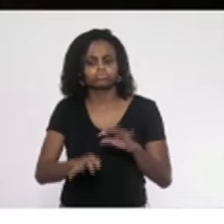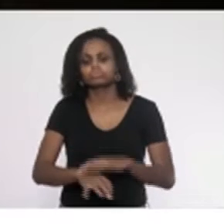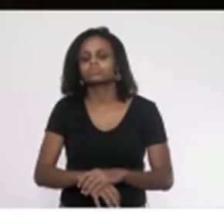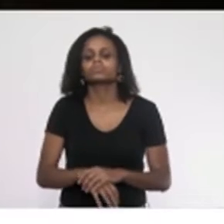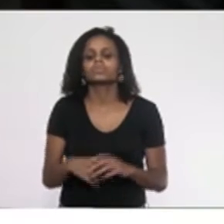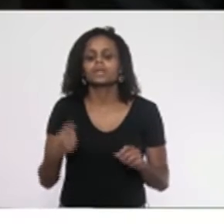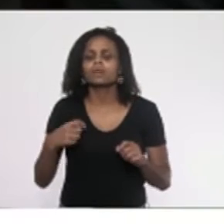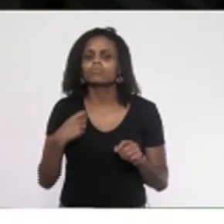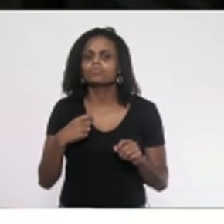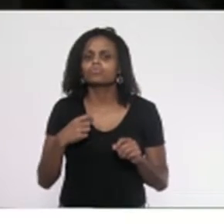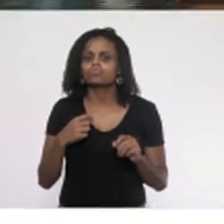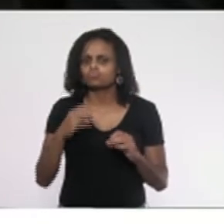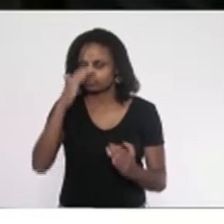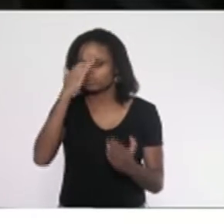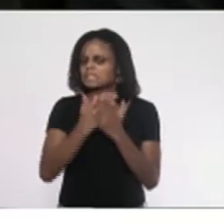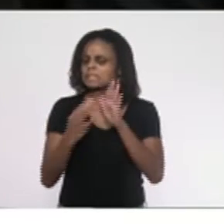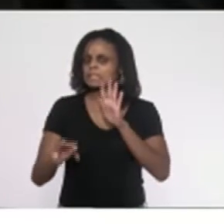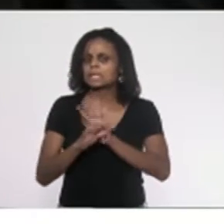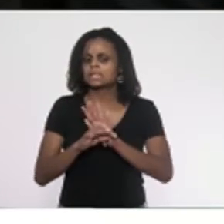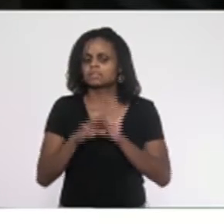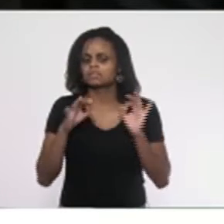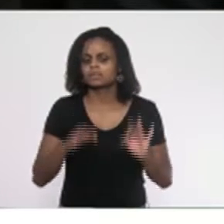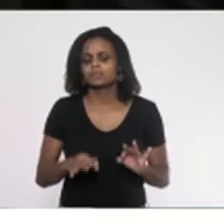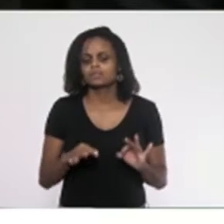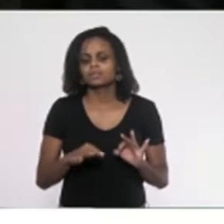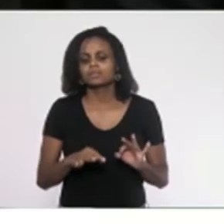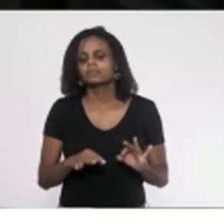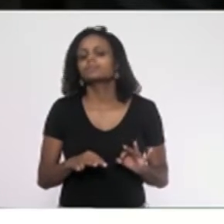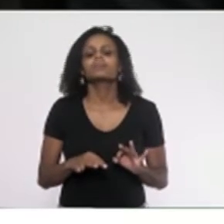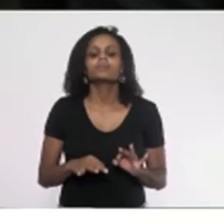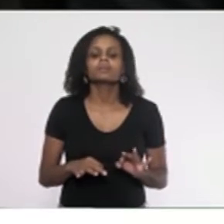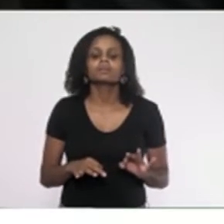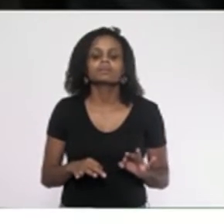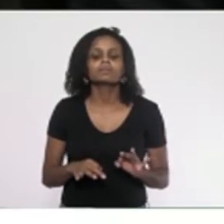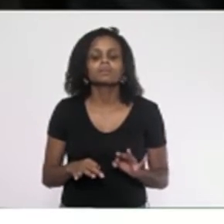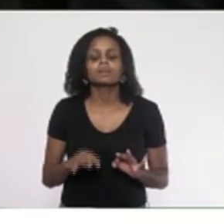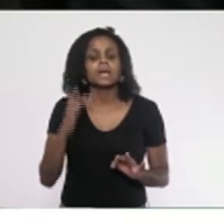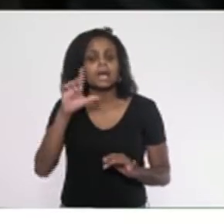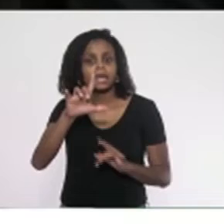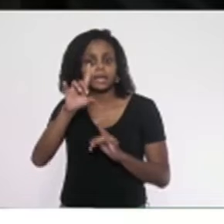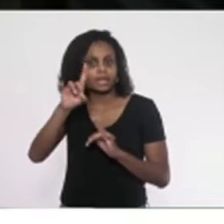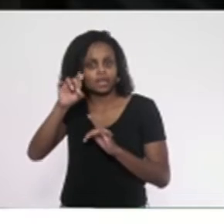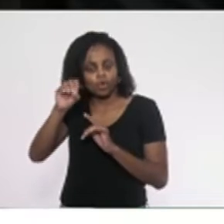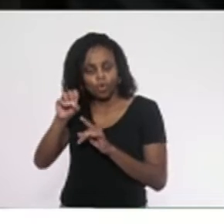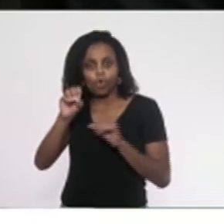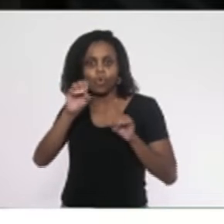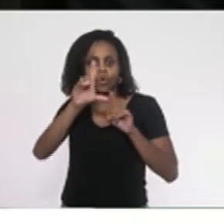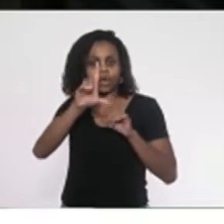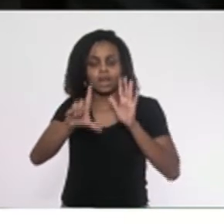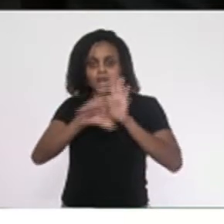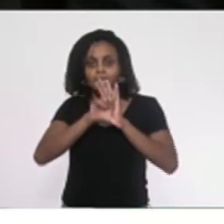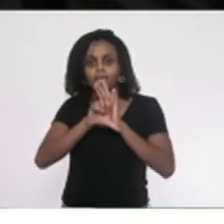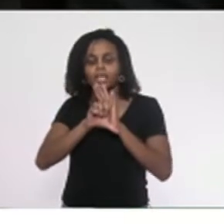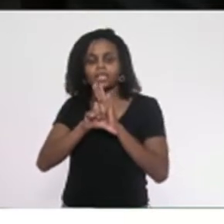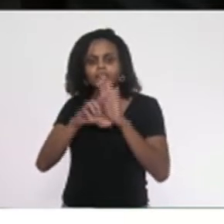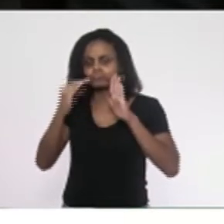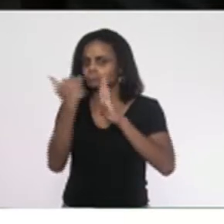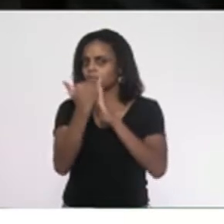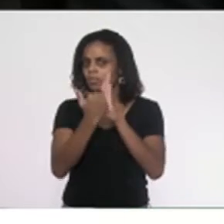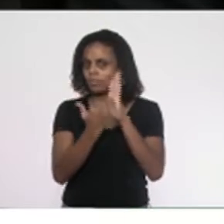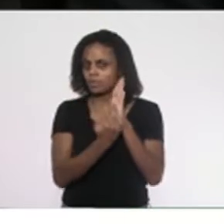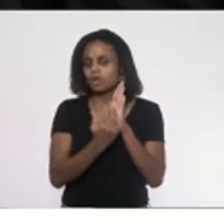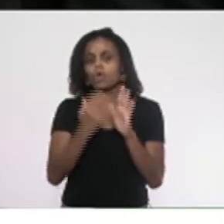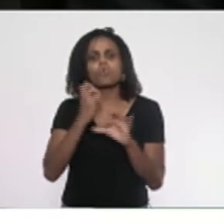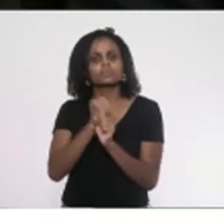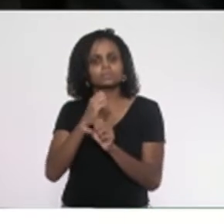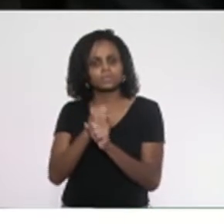A LDO, para mim, significa exatamente Lei de Diretrizes Orçamentárias, é exatamente aquela, tudo as regras, o regramento que